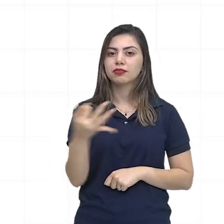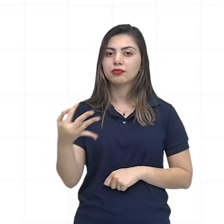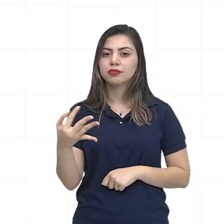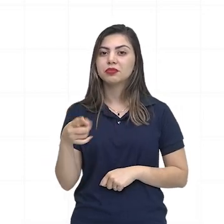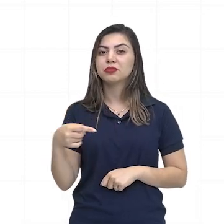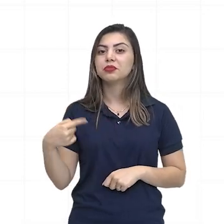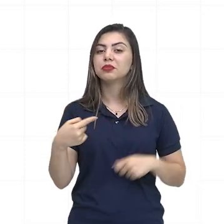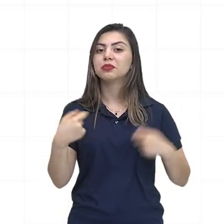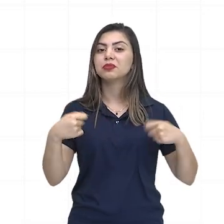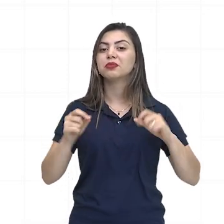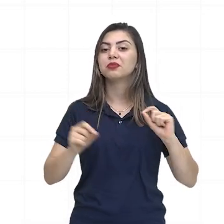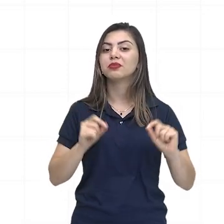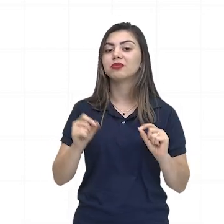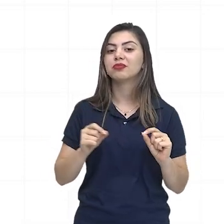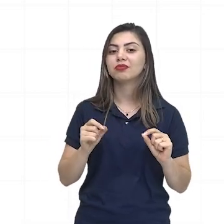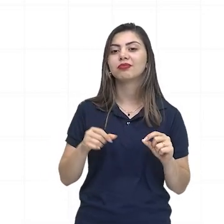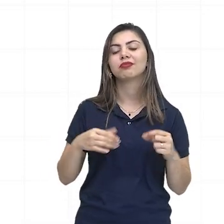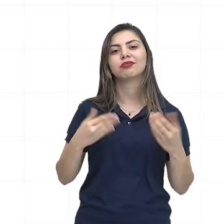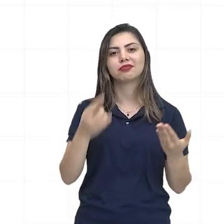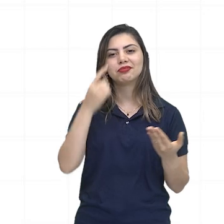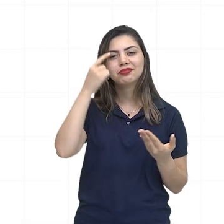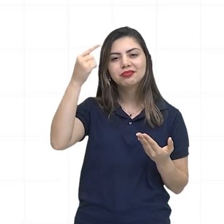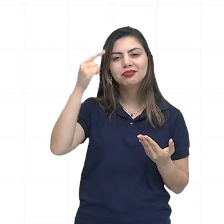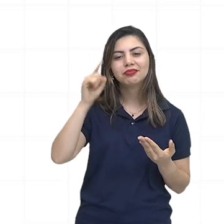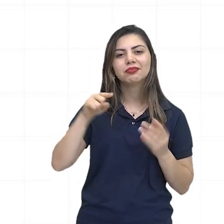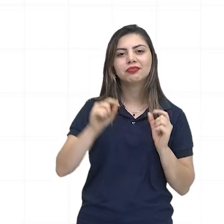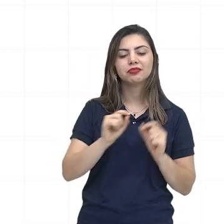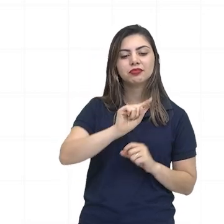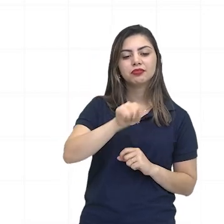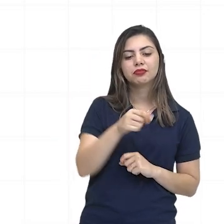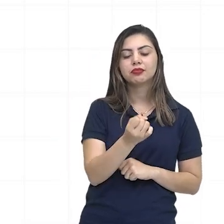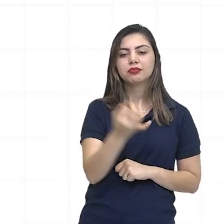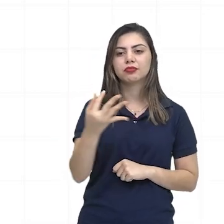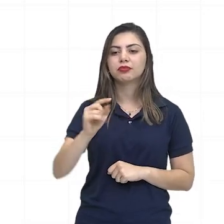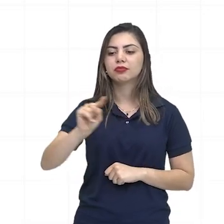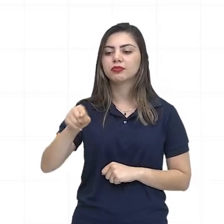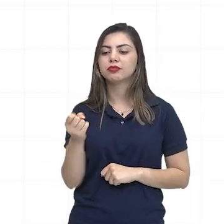fazer? A gente precisa igualar as casas decimais. Aqui no